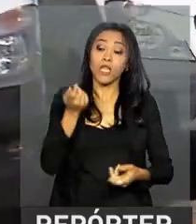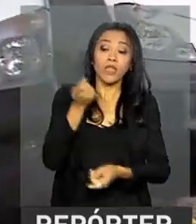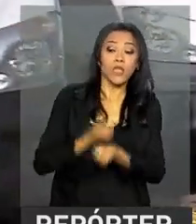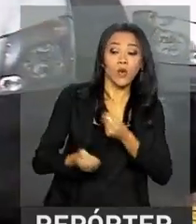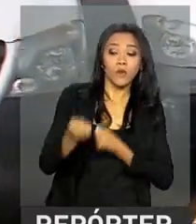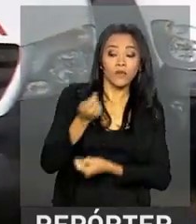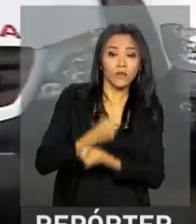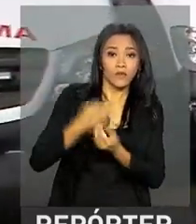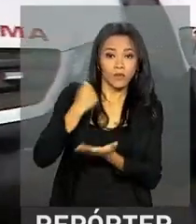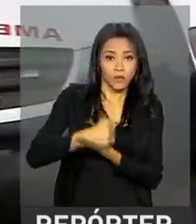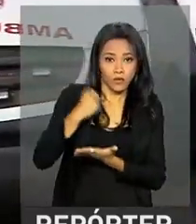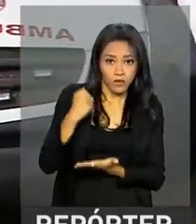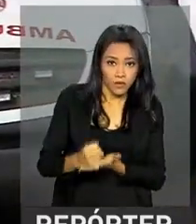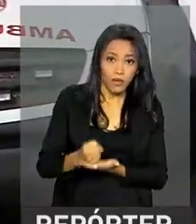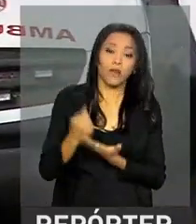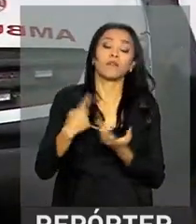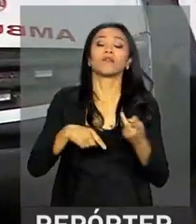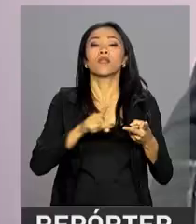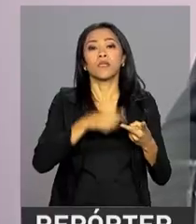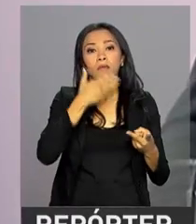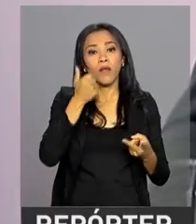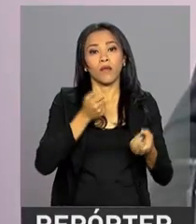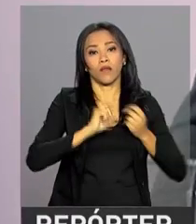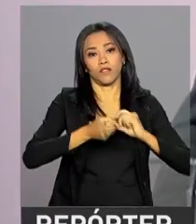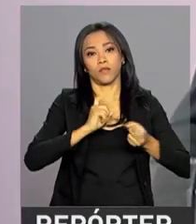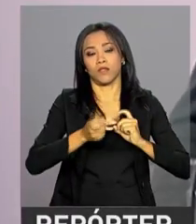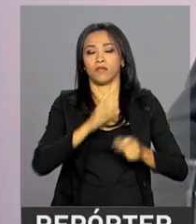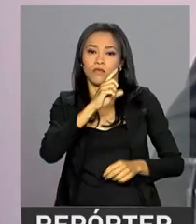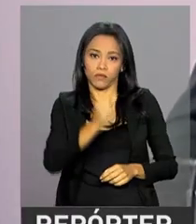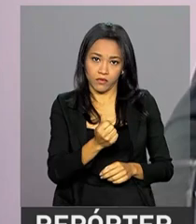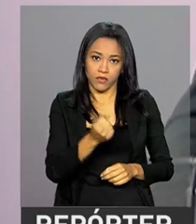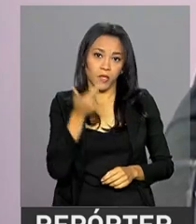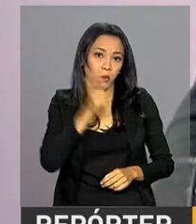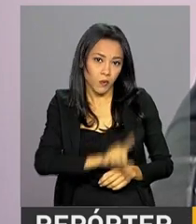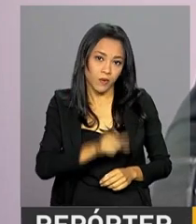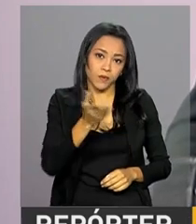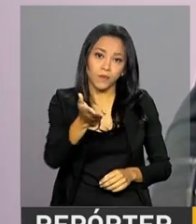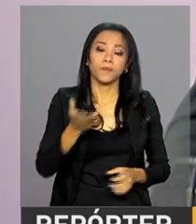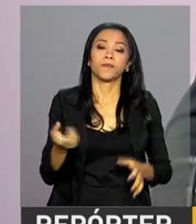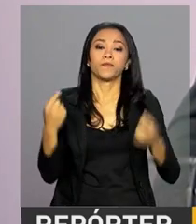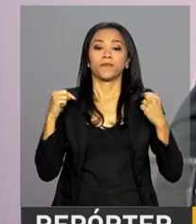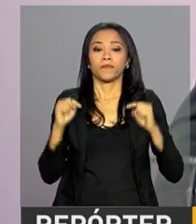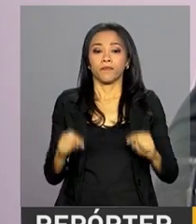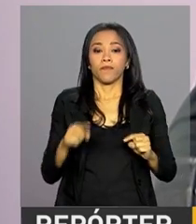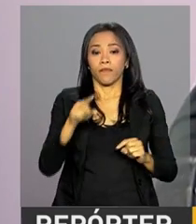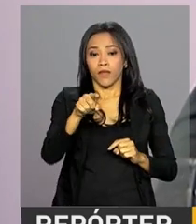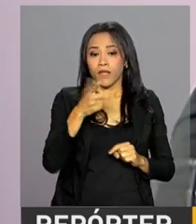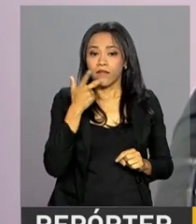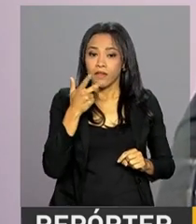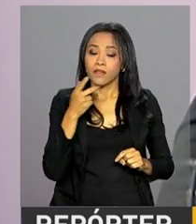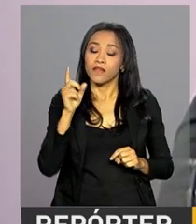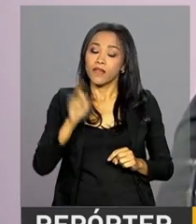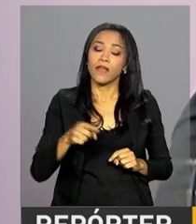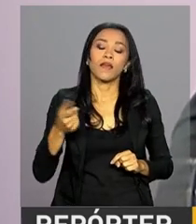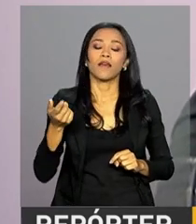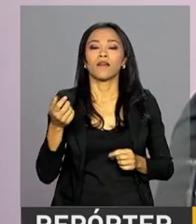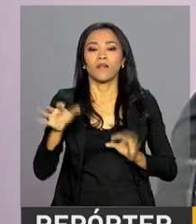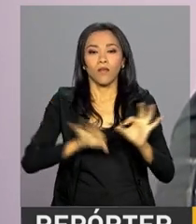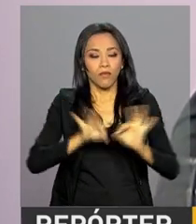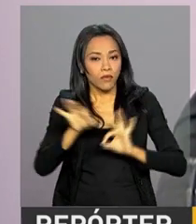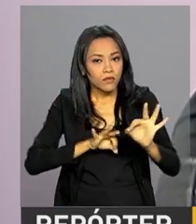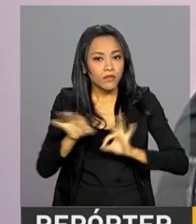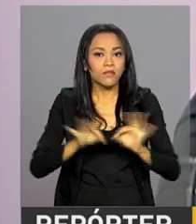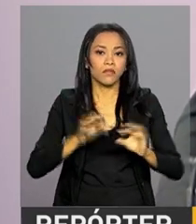e melhora na gestão dos recursos essas medidas de austeridade na gestão de produção de recursos da